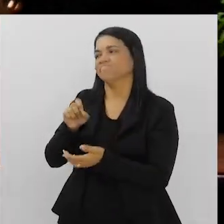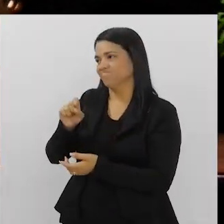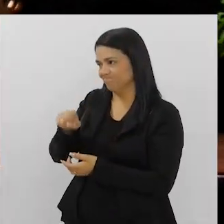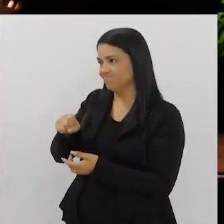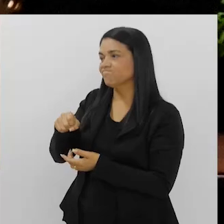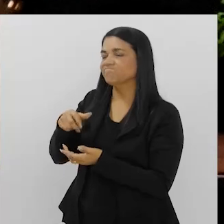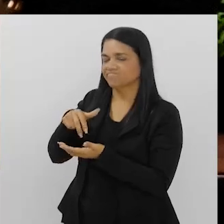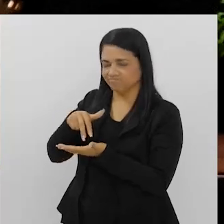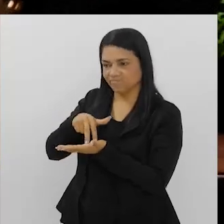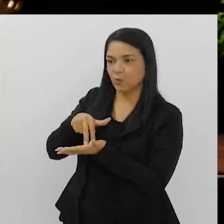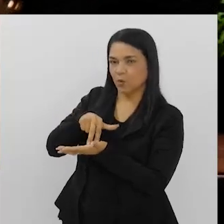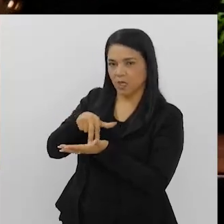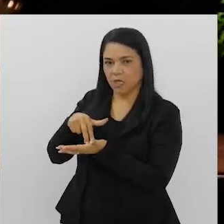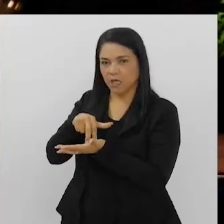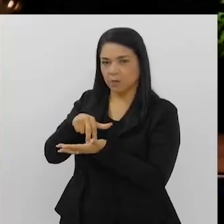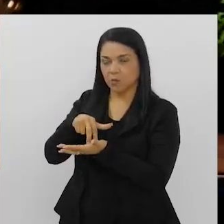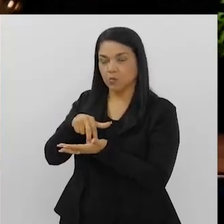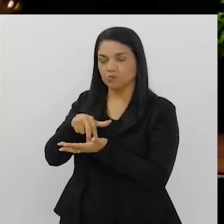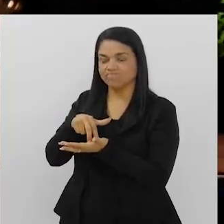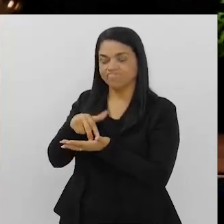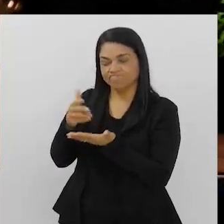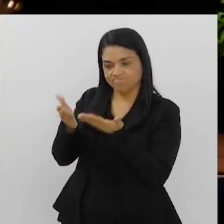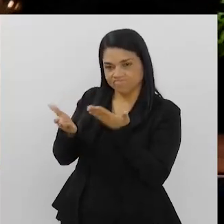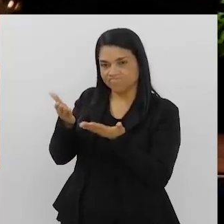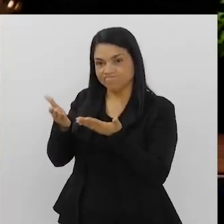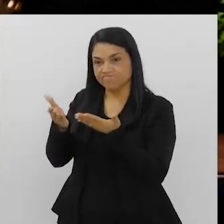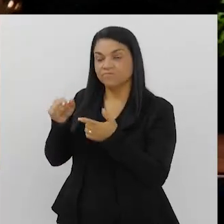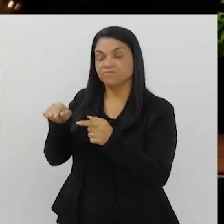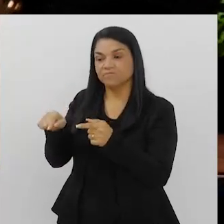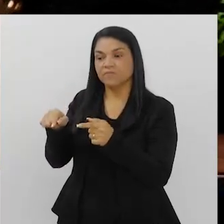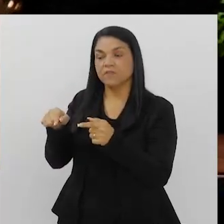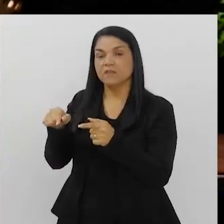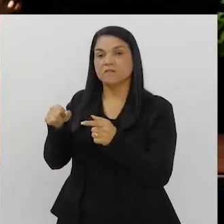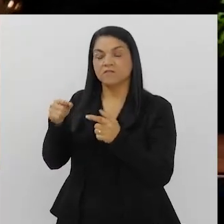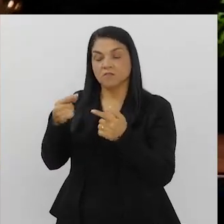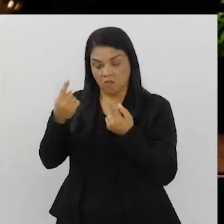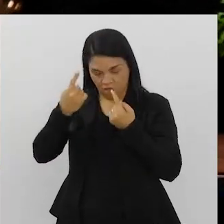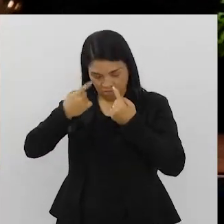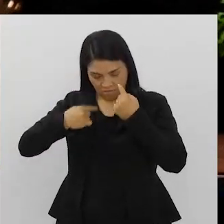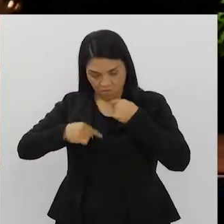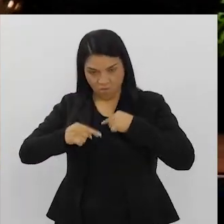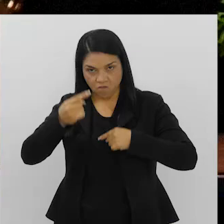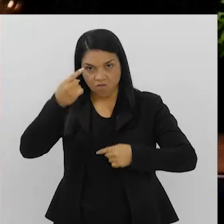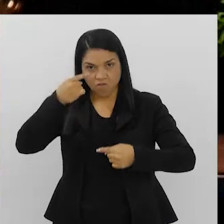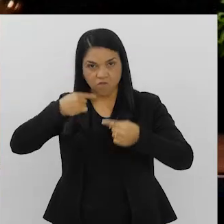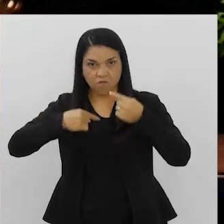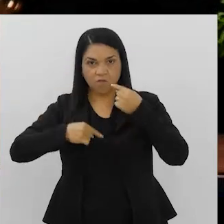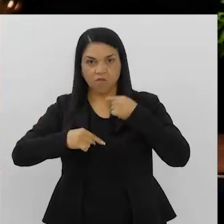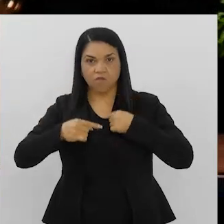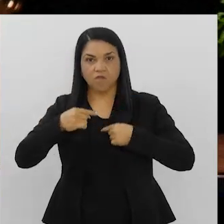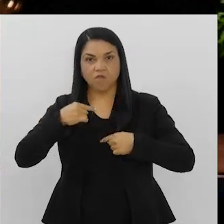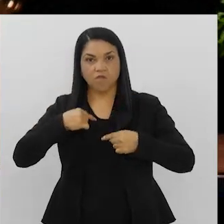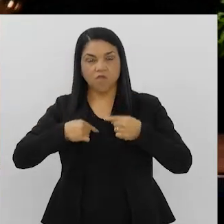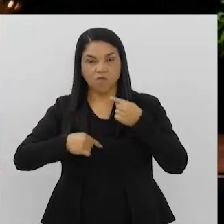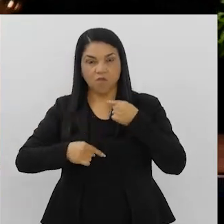Interfere no senso de equilíbrio. O nosso senso de equilíbrio, ele na verdade é formado por diversos órgãos, diversos sistemas, né? E a